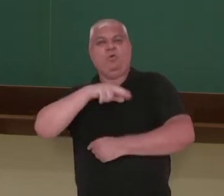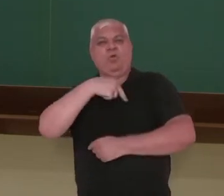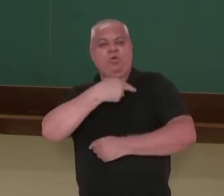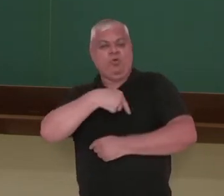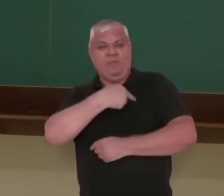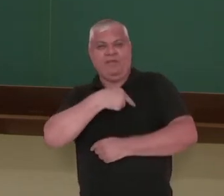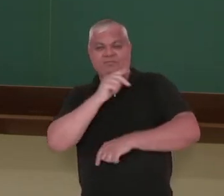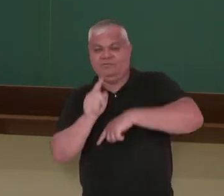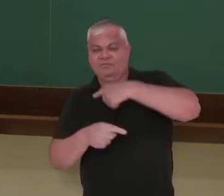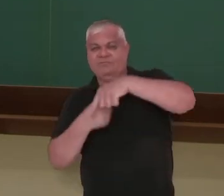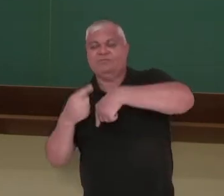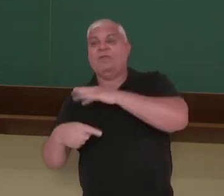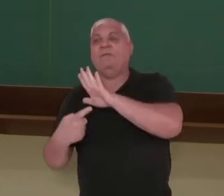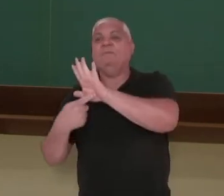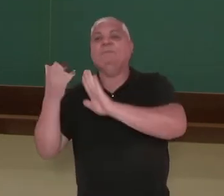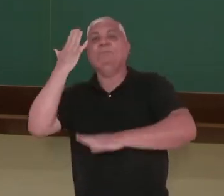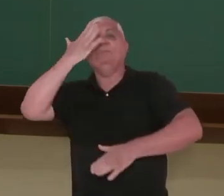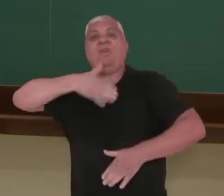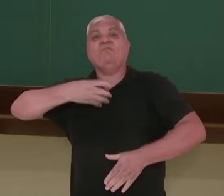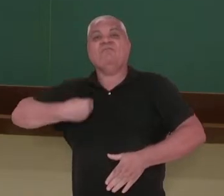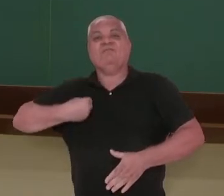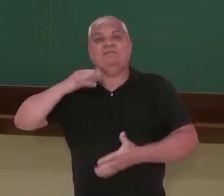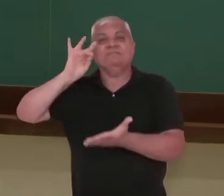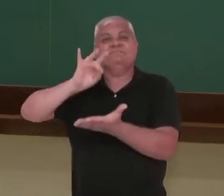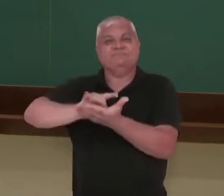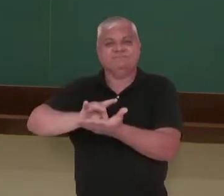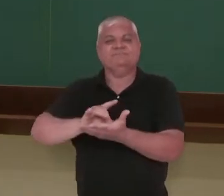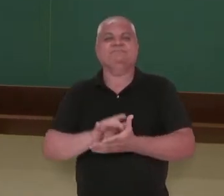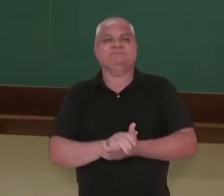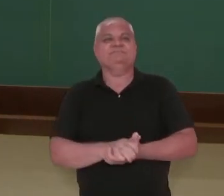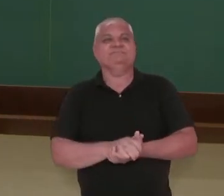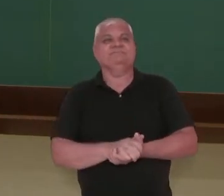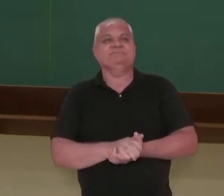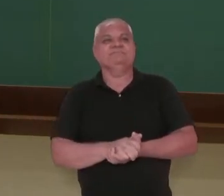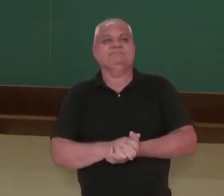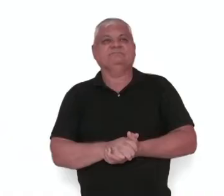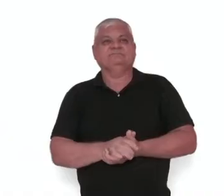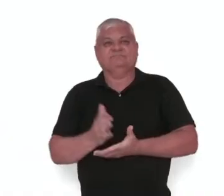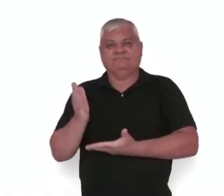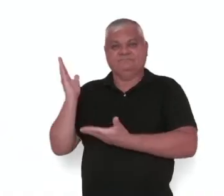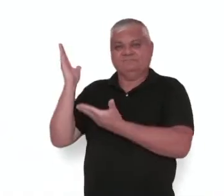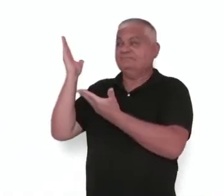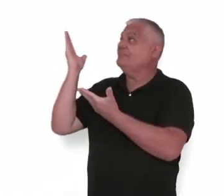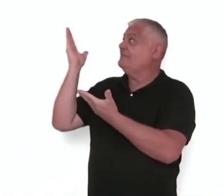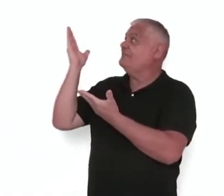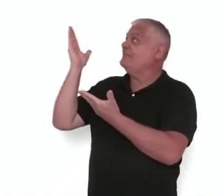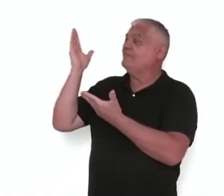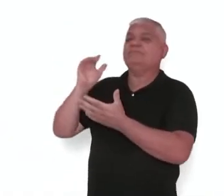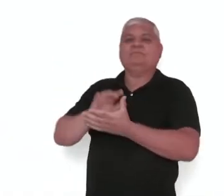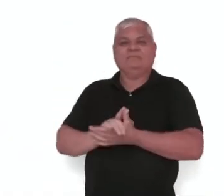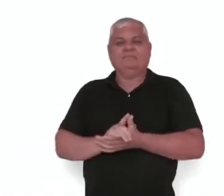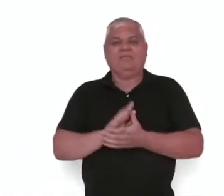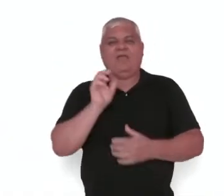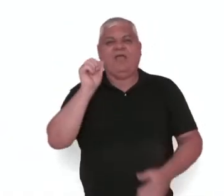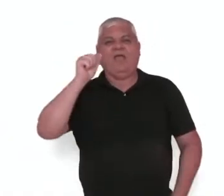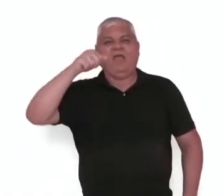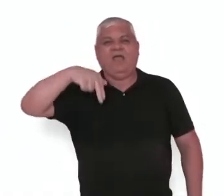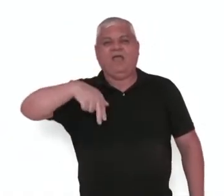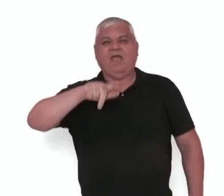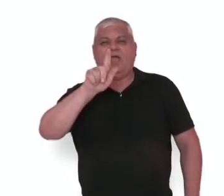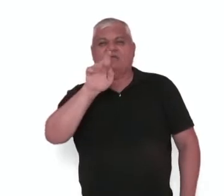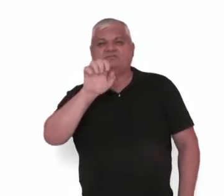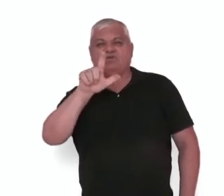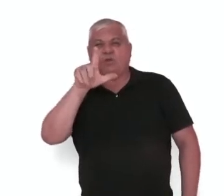a realidade vivida pelas pessoas. Então, temos essa obra aqui ao lado, chamada Ângelos, de Jean